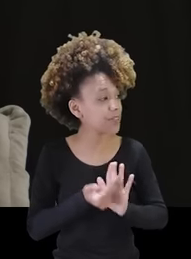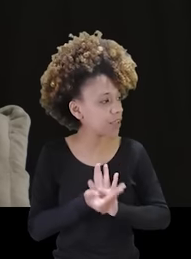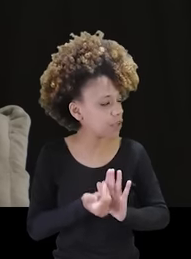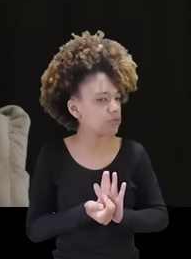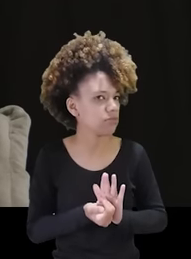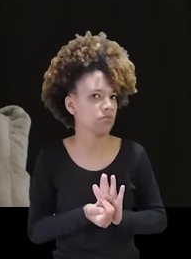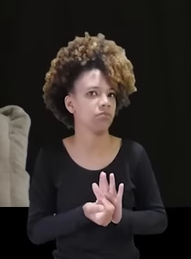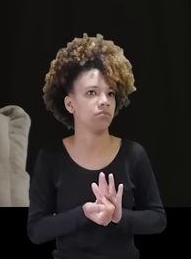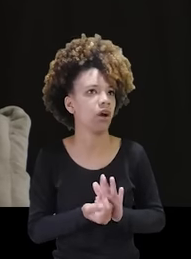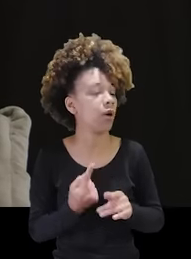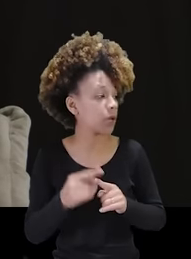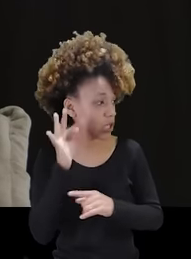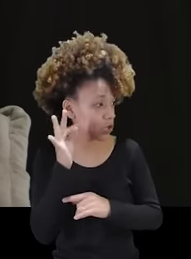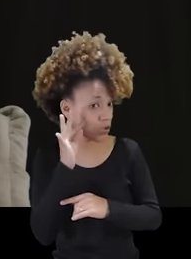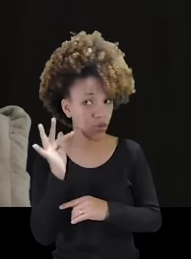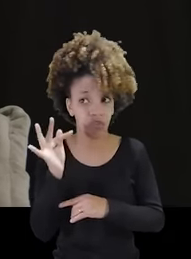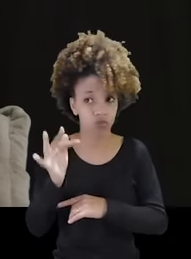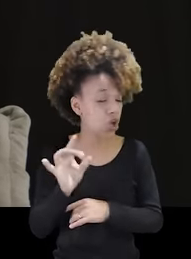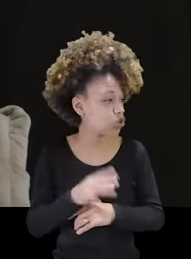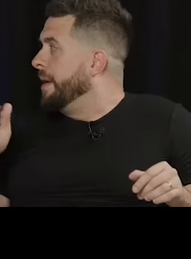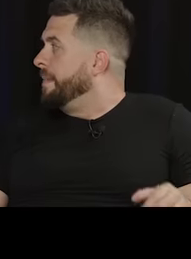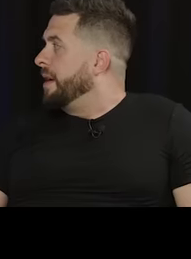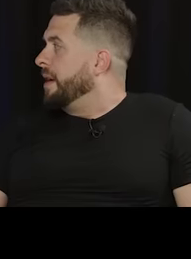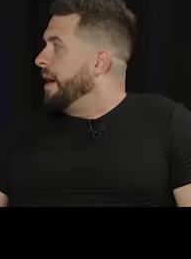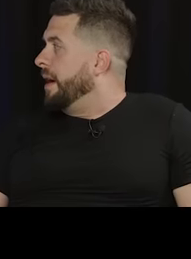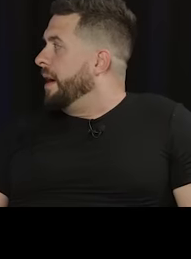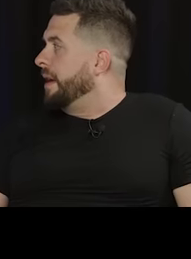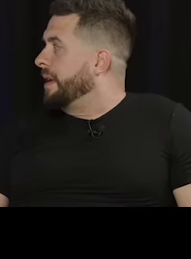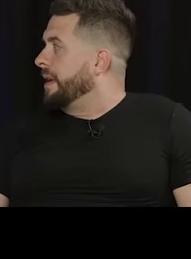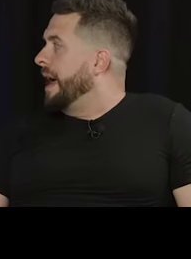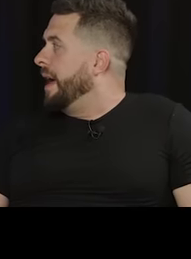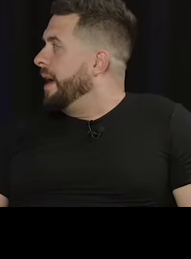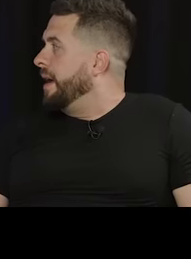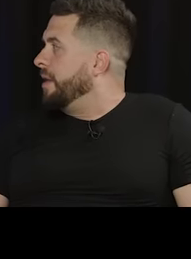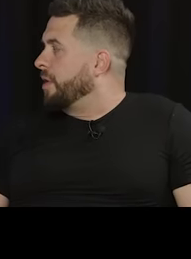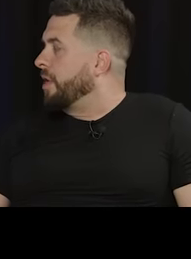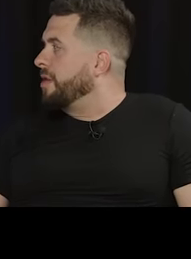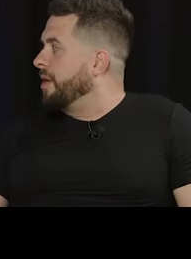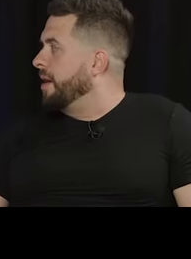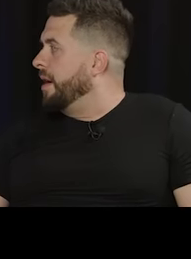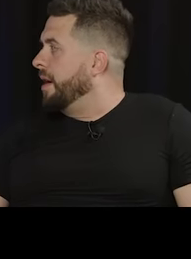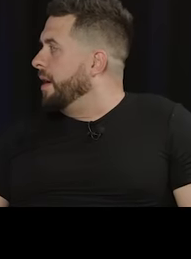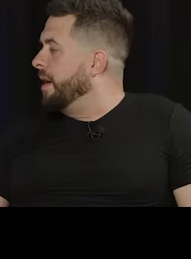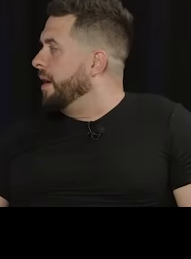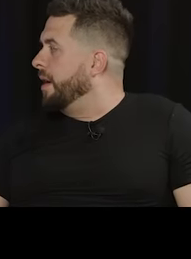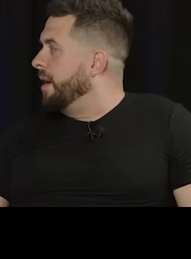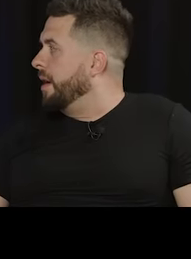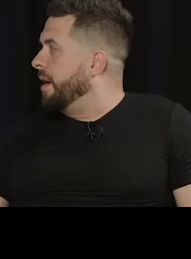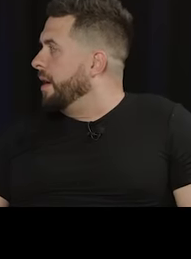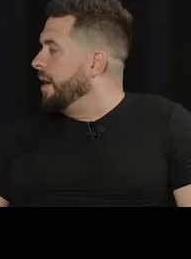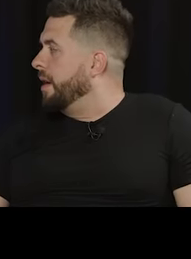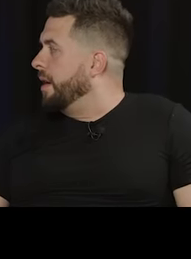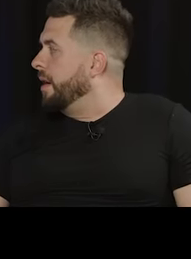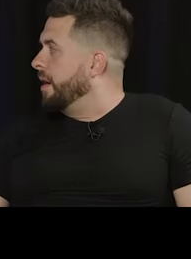né que eu a teoria que eu tenho que no futuro vai ser tudo emoji é isso é tipo ó por